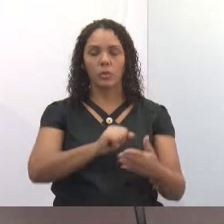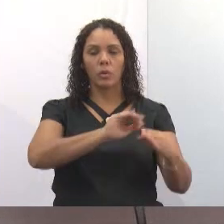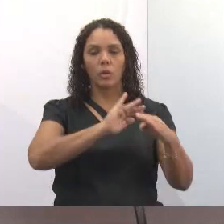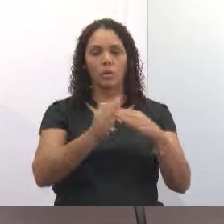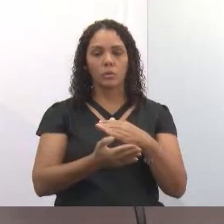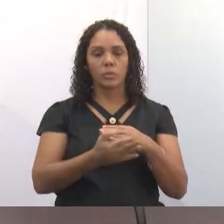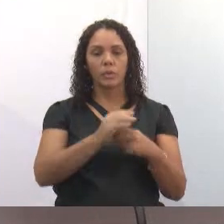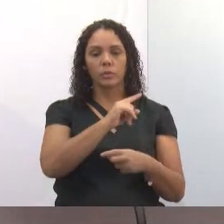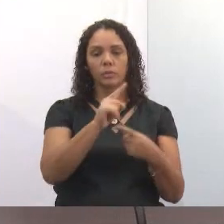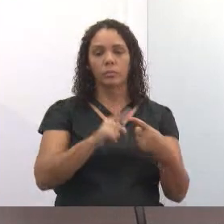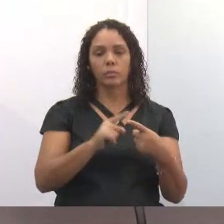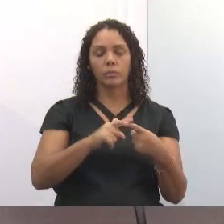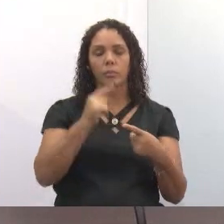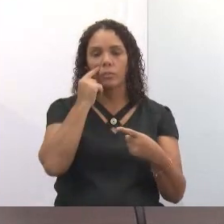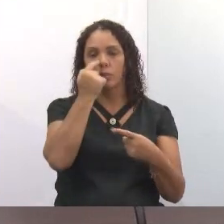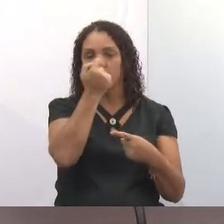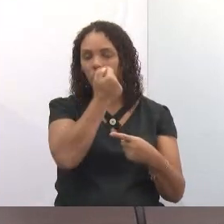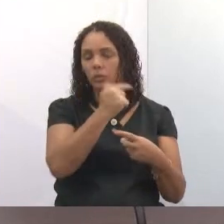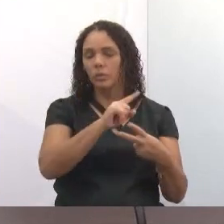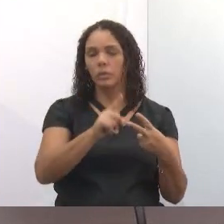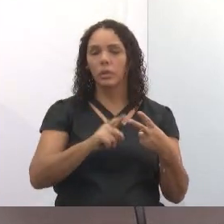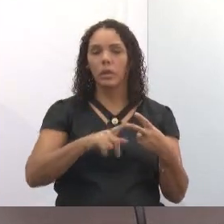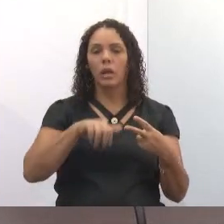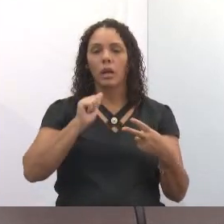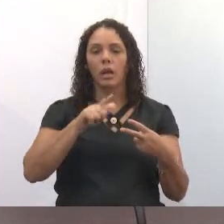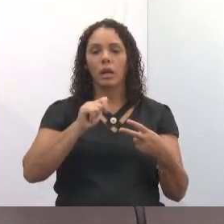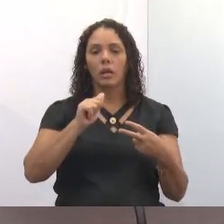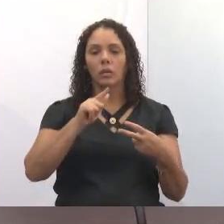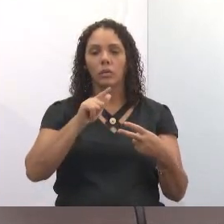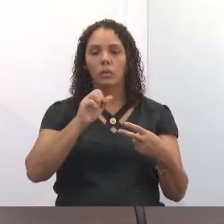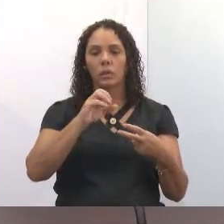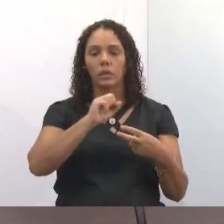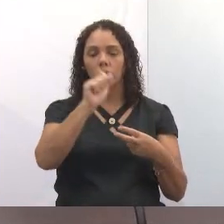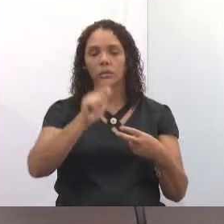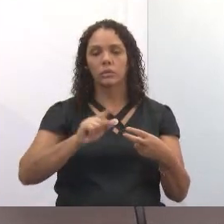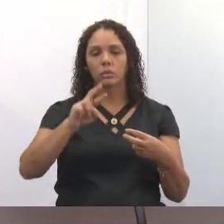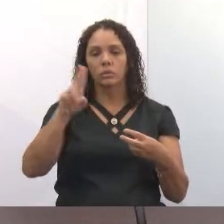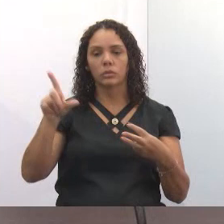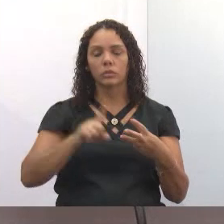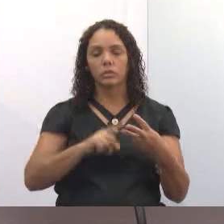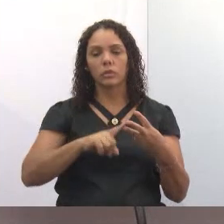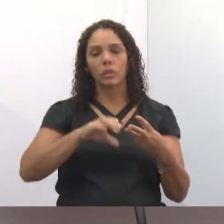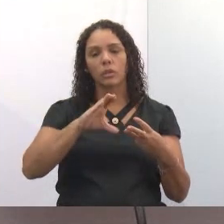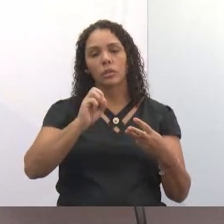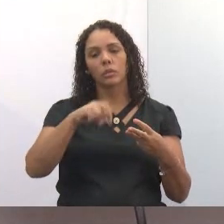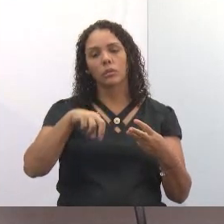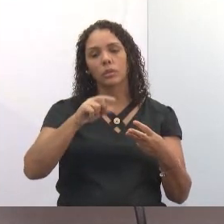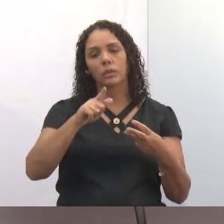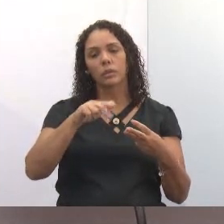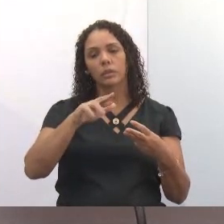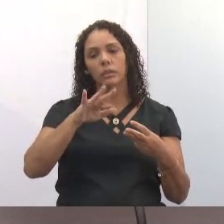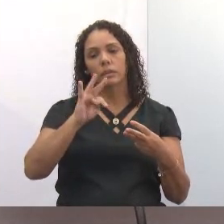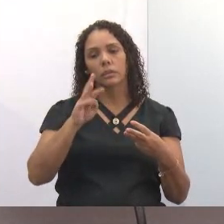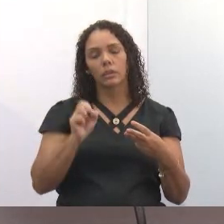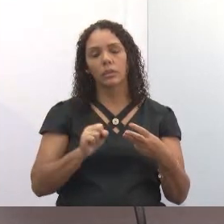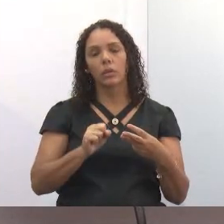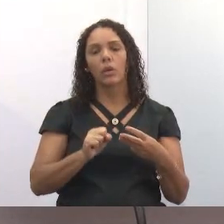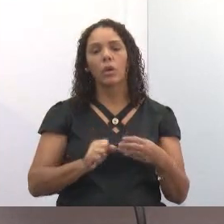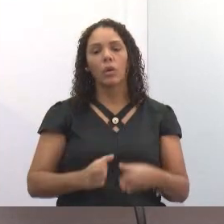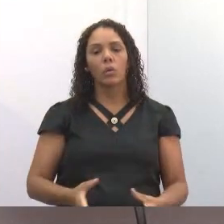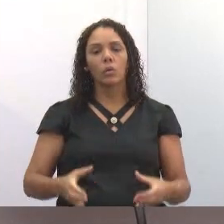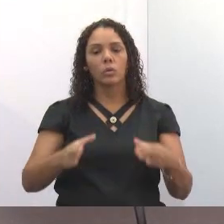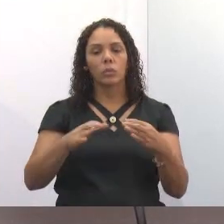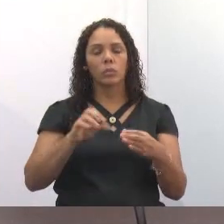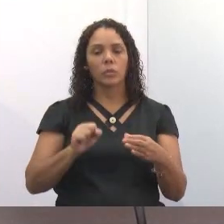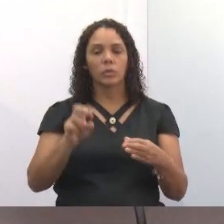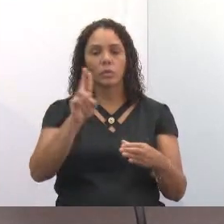abastecimento dos bairros Parque Meia Lua, Lagoa Azul e Jardim da Conquista. Esses poços poderão ser utilizados como fonte de água em